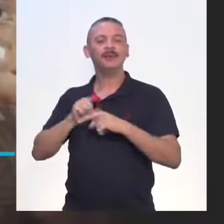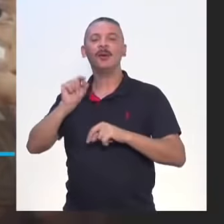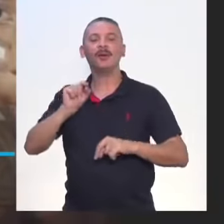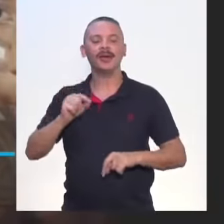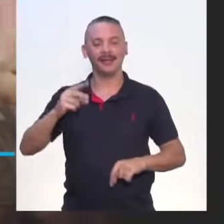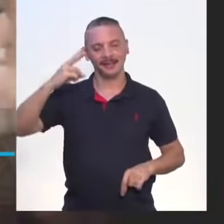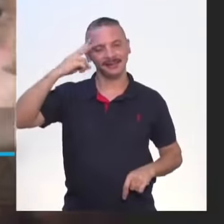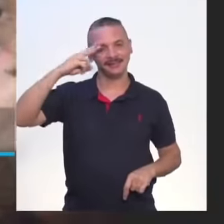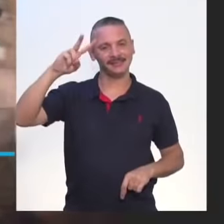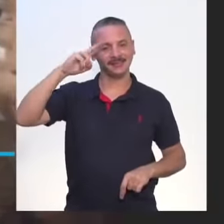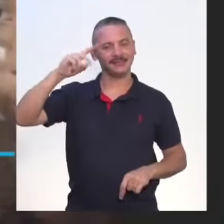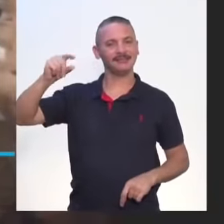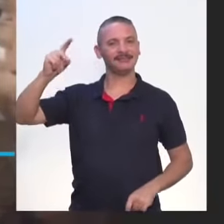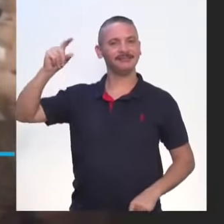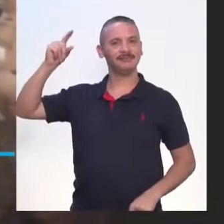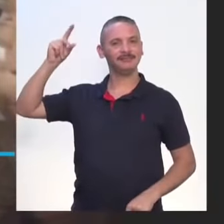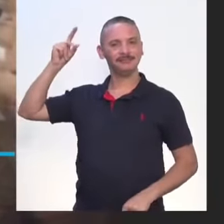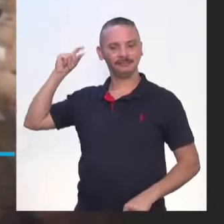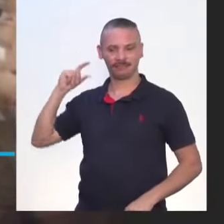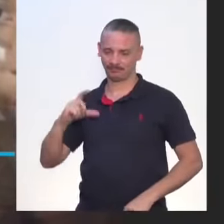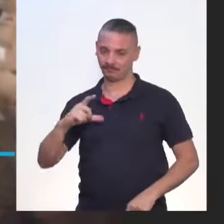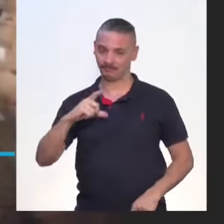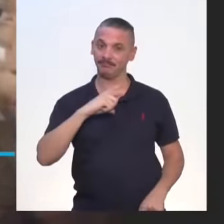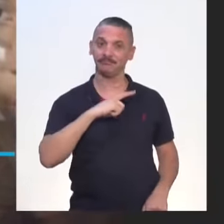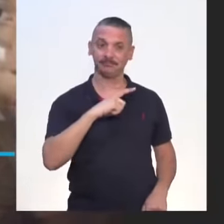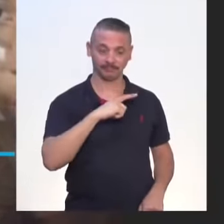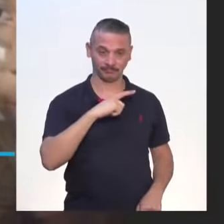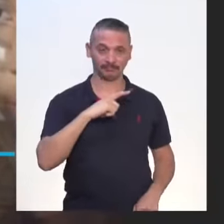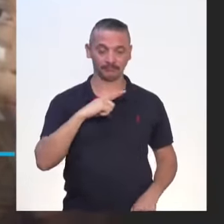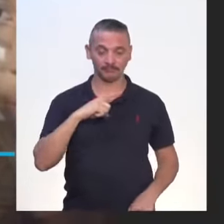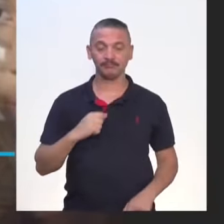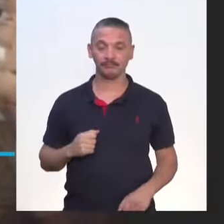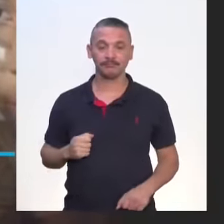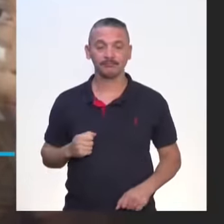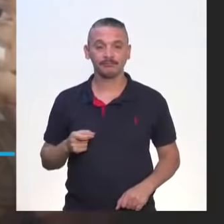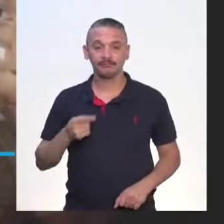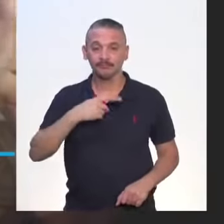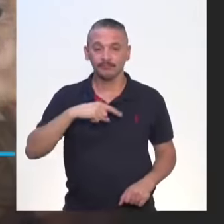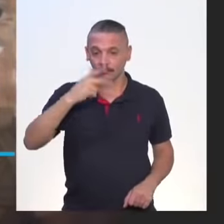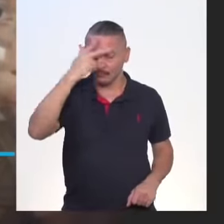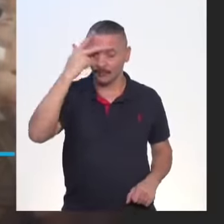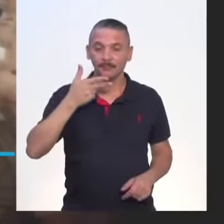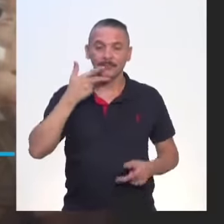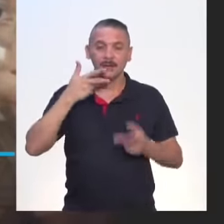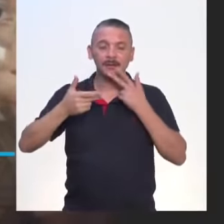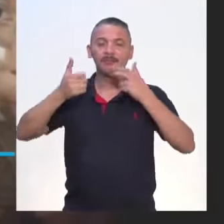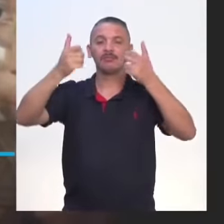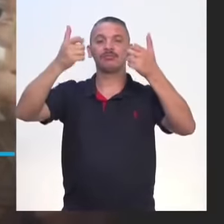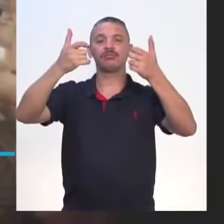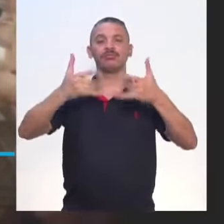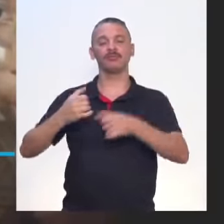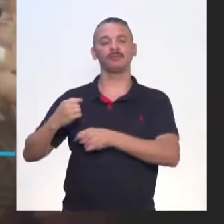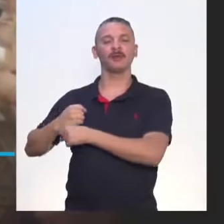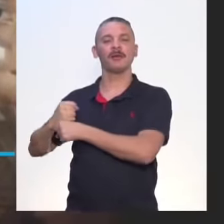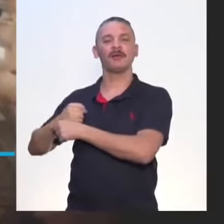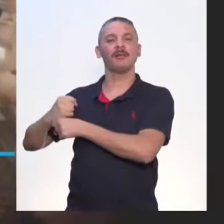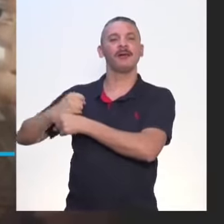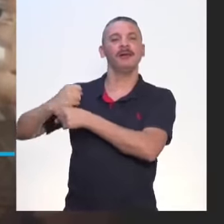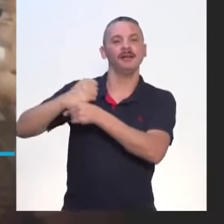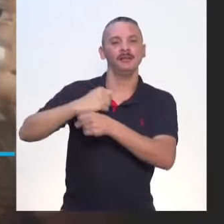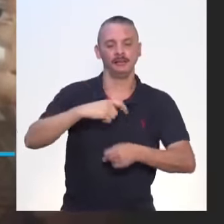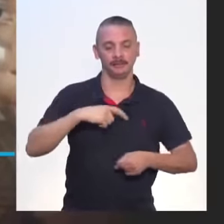histórias antigas, né? São histórias que foram contadas durante muito tempo. E no